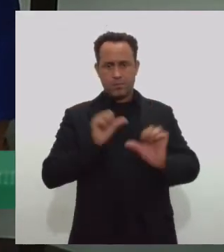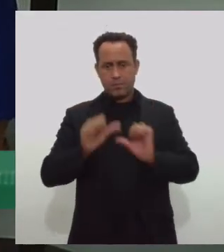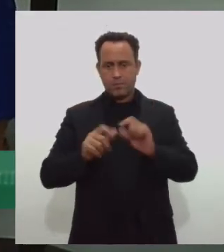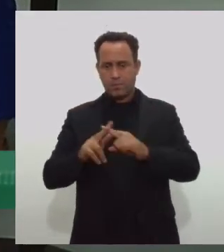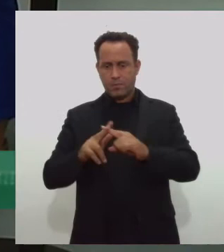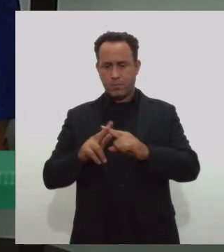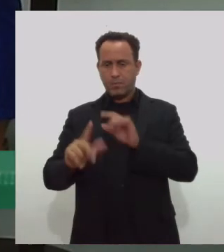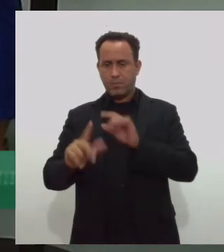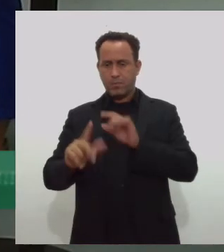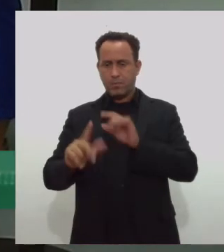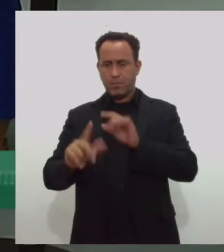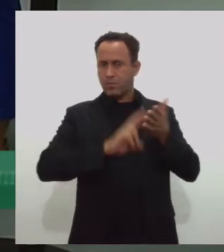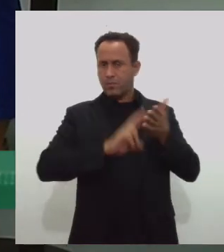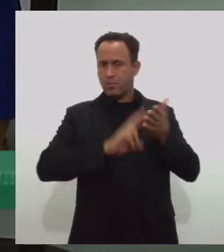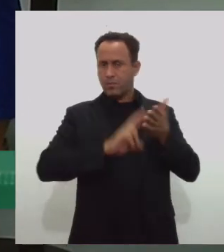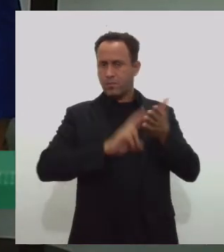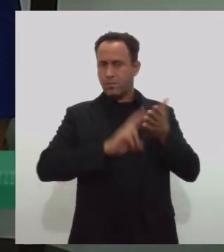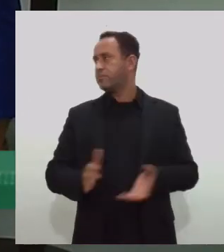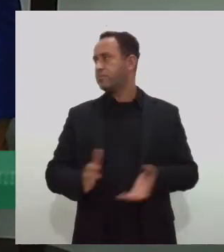feitas pelo relator?